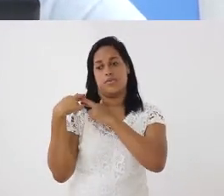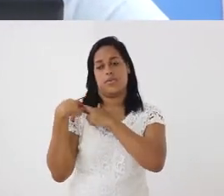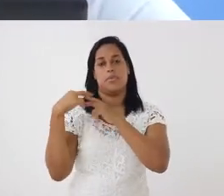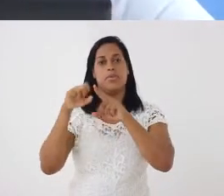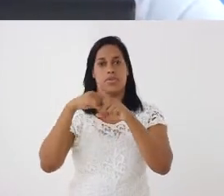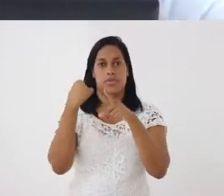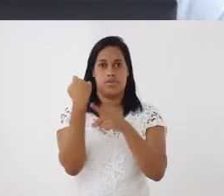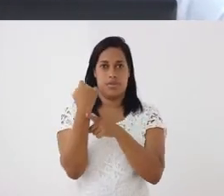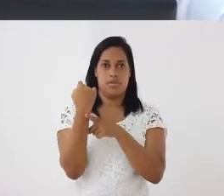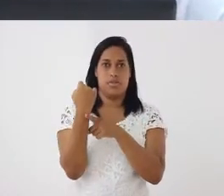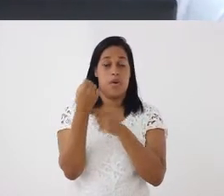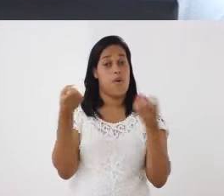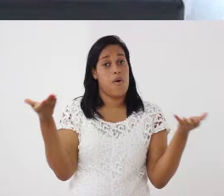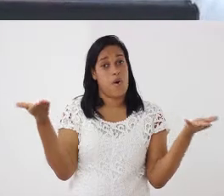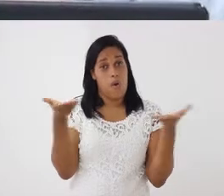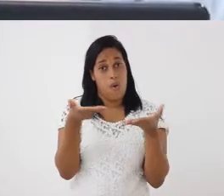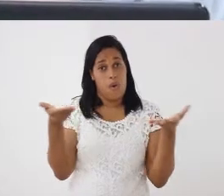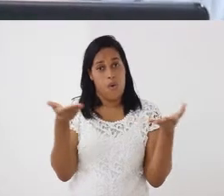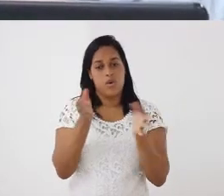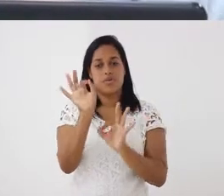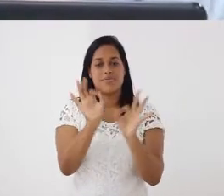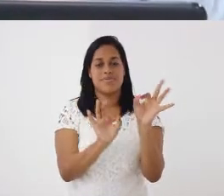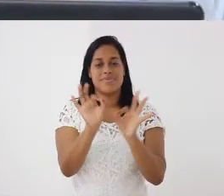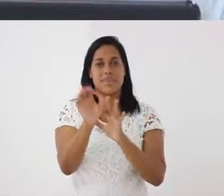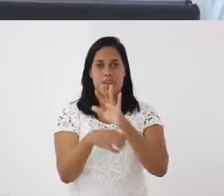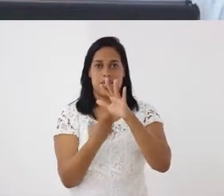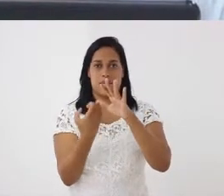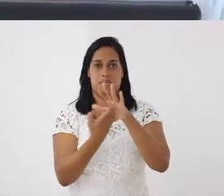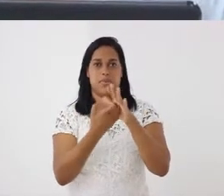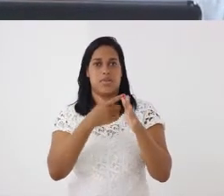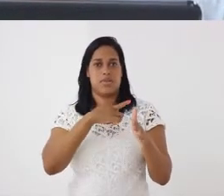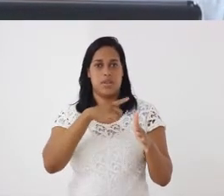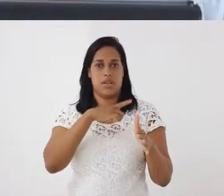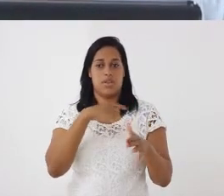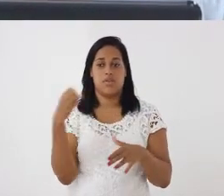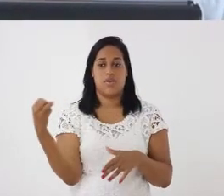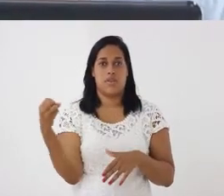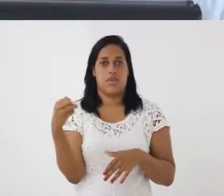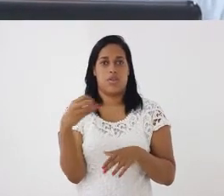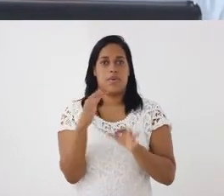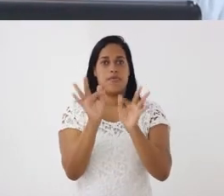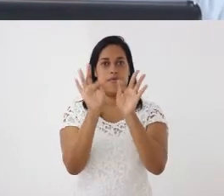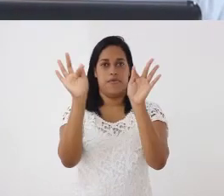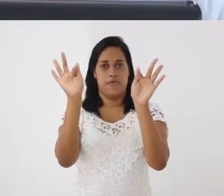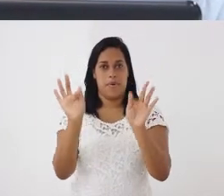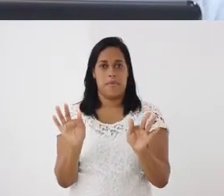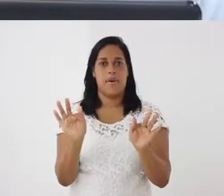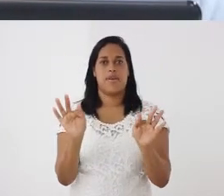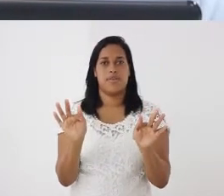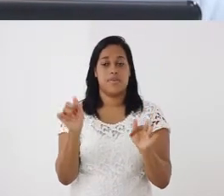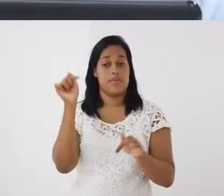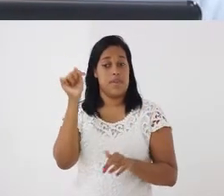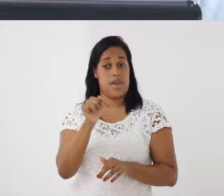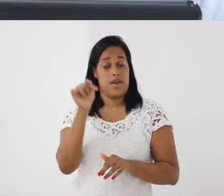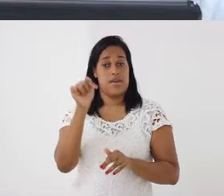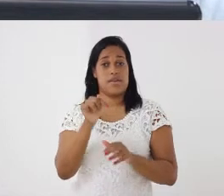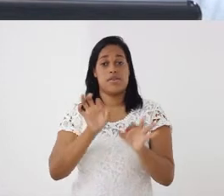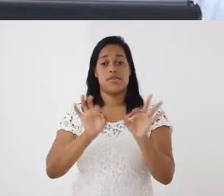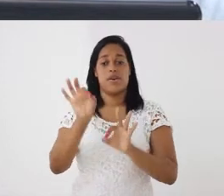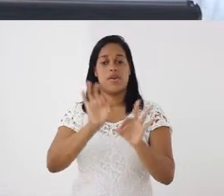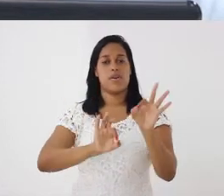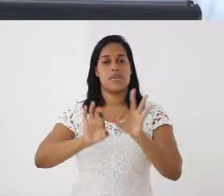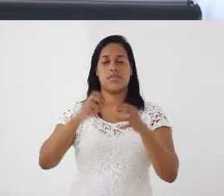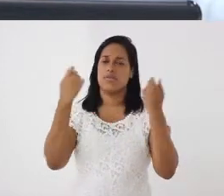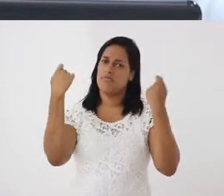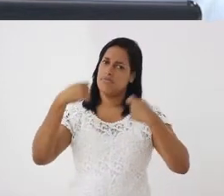Social. Hoje, as organizações elas possuem novo formato, onde essa organização